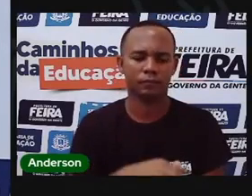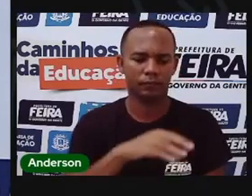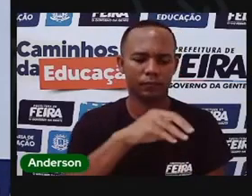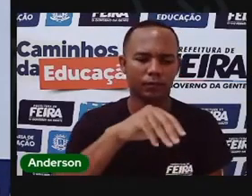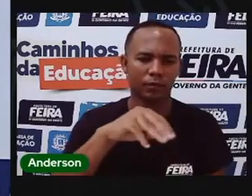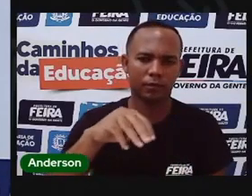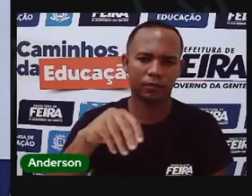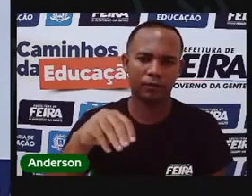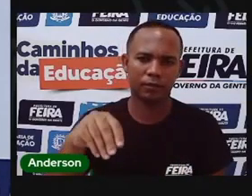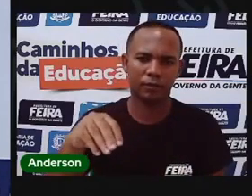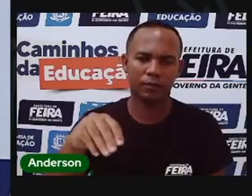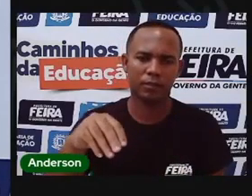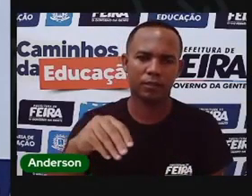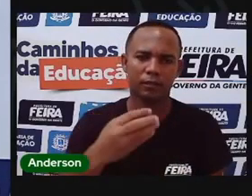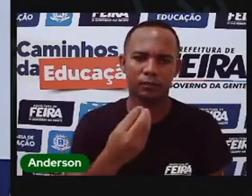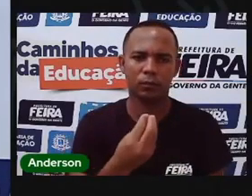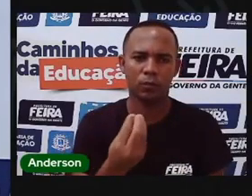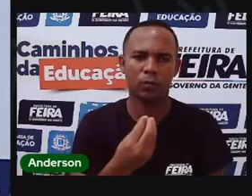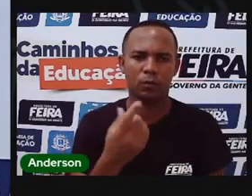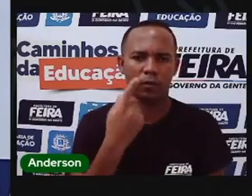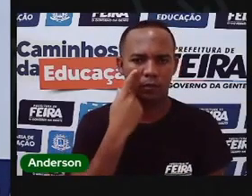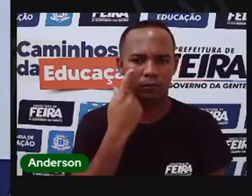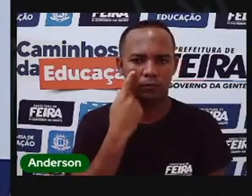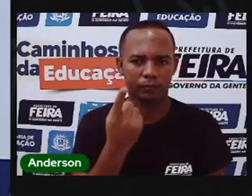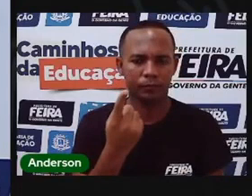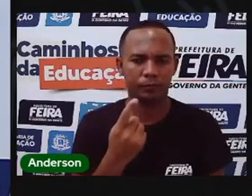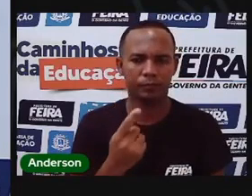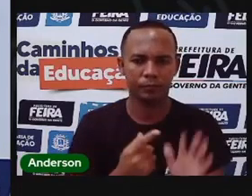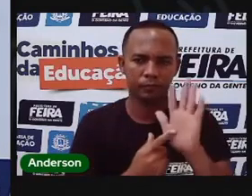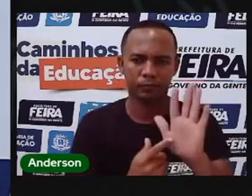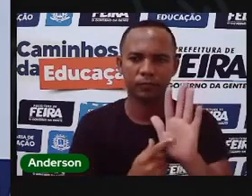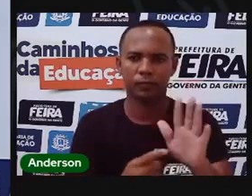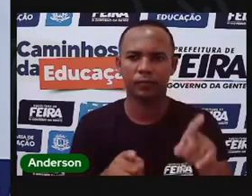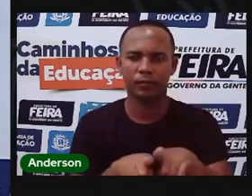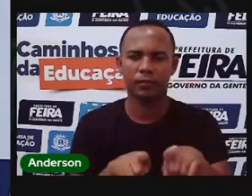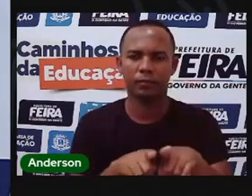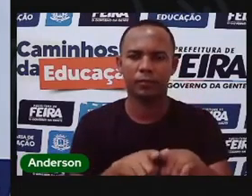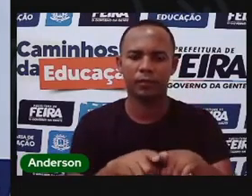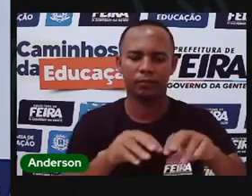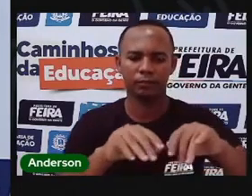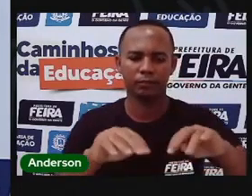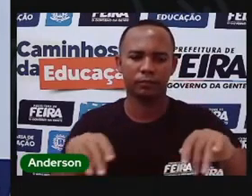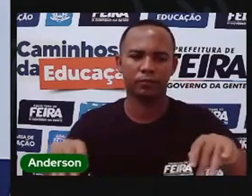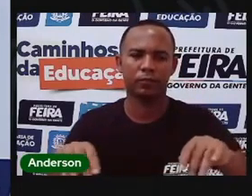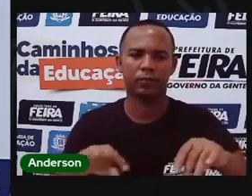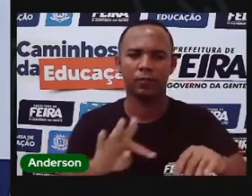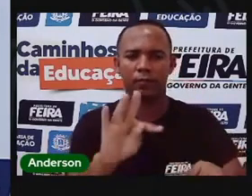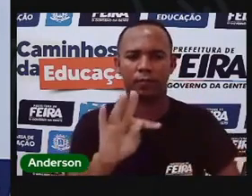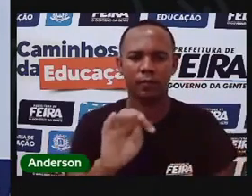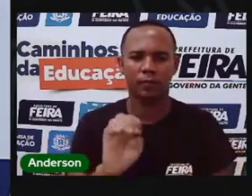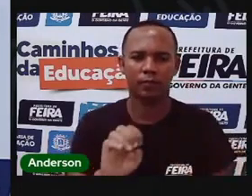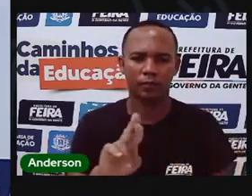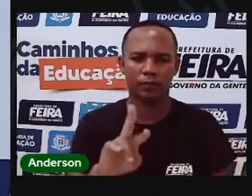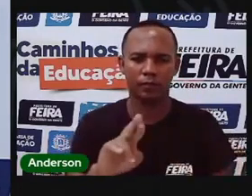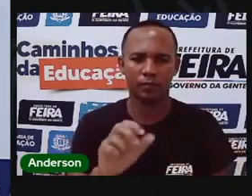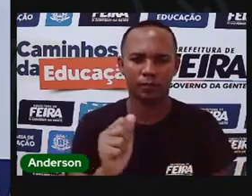Areia, tá vendo? Que é o solo arenoso, que é esse daqui. E uma terra fértil. E vocês precisam de grãos de